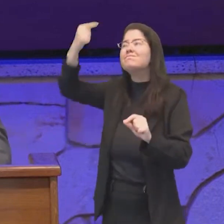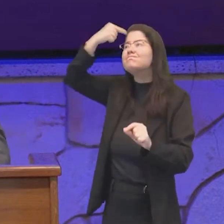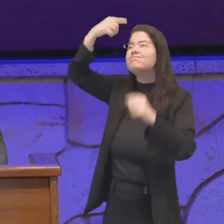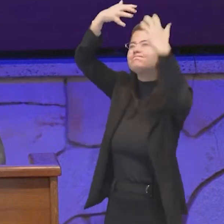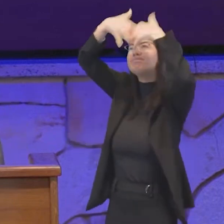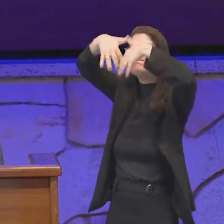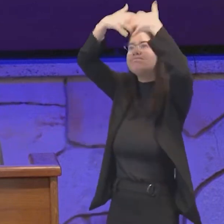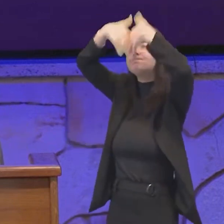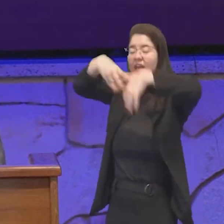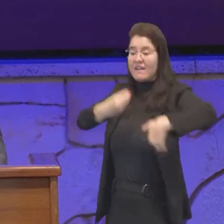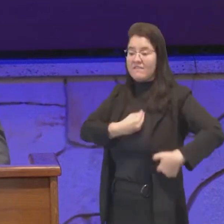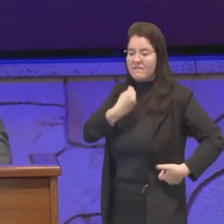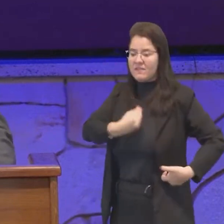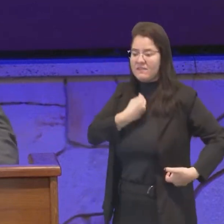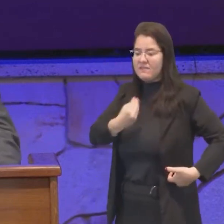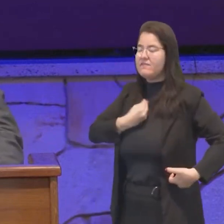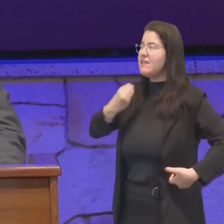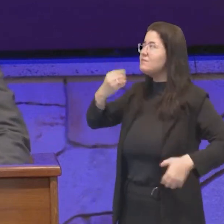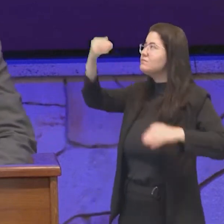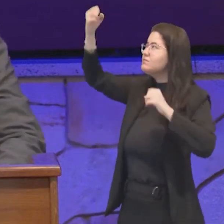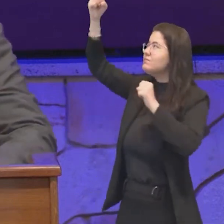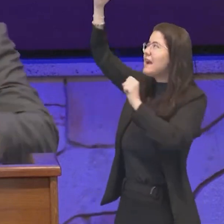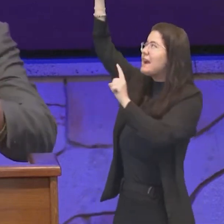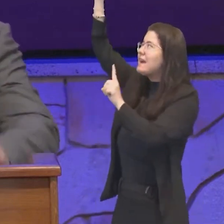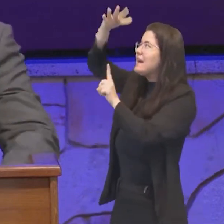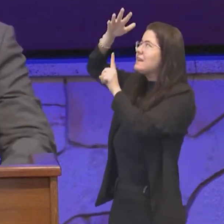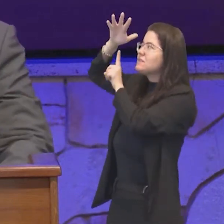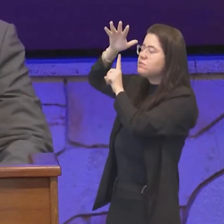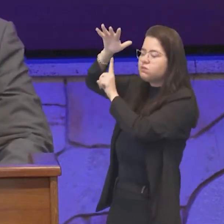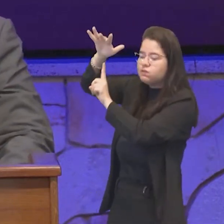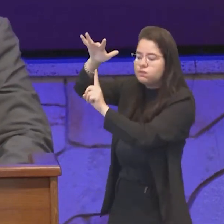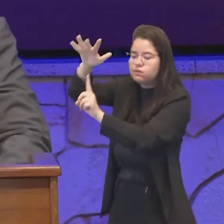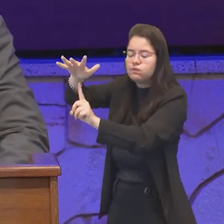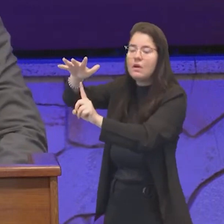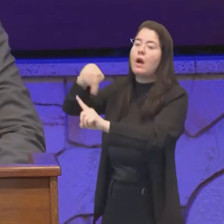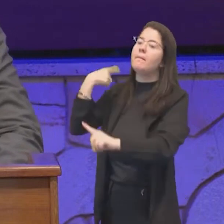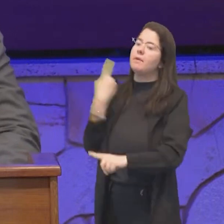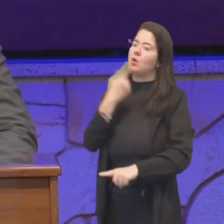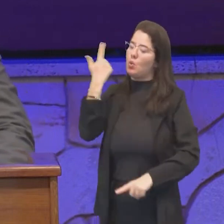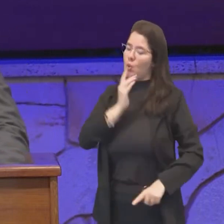na sua graça, dependendo dele, para termos um coração